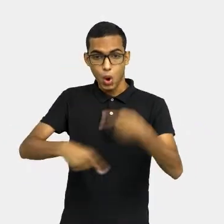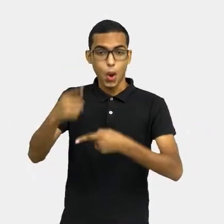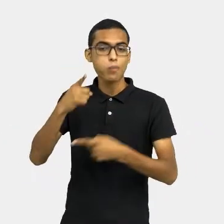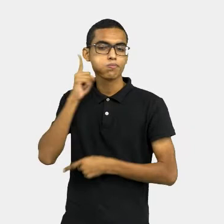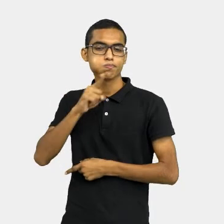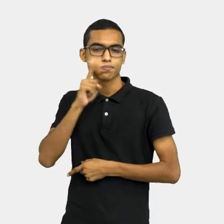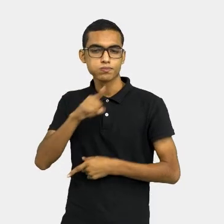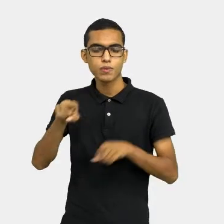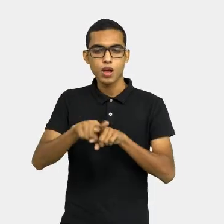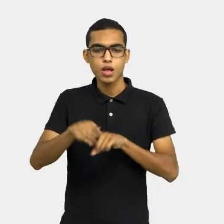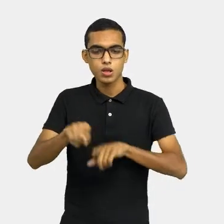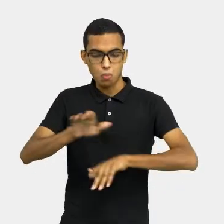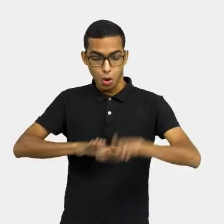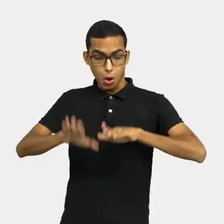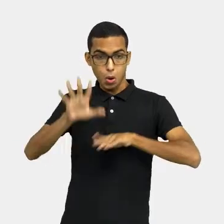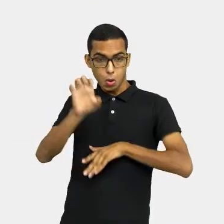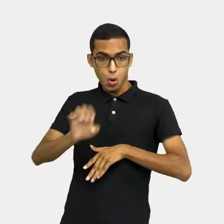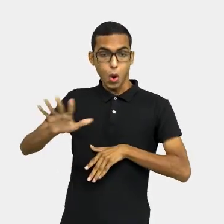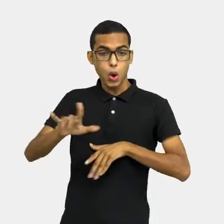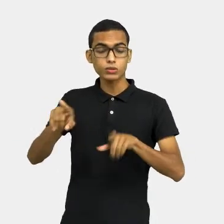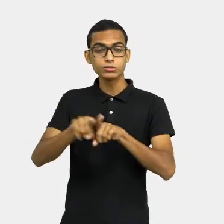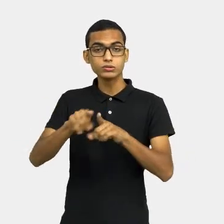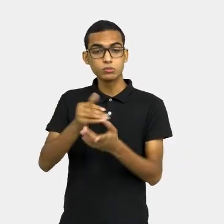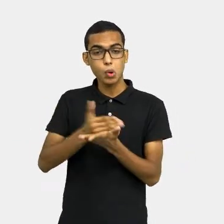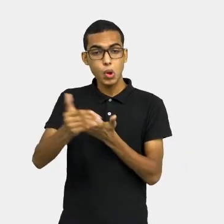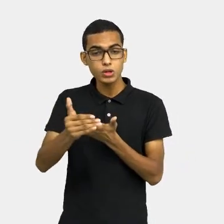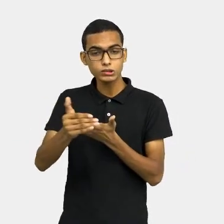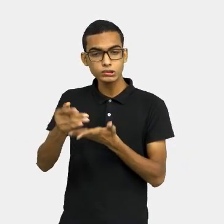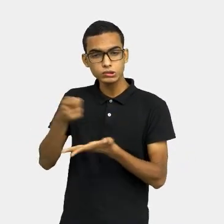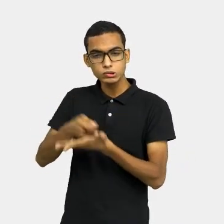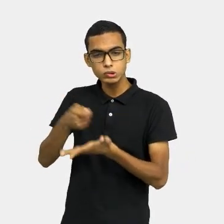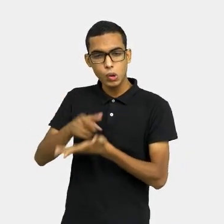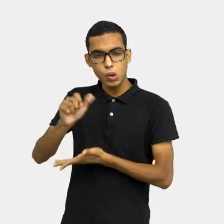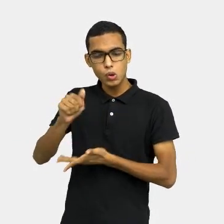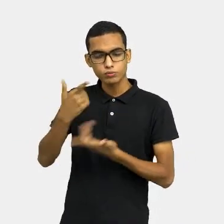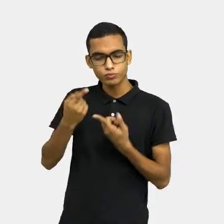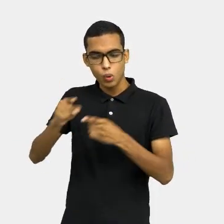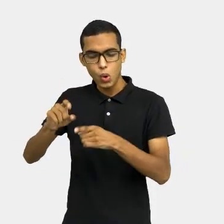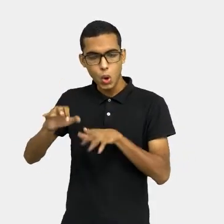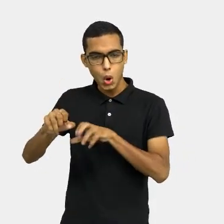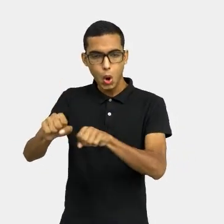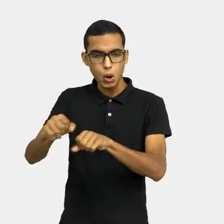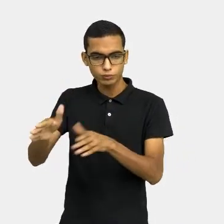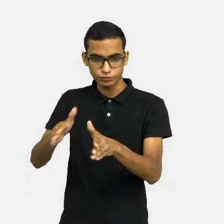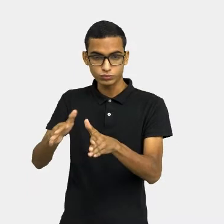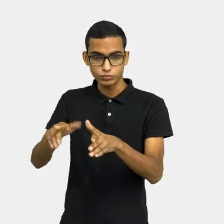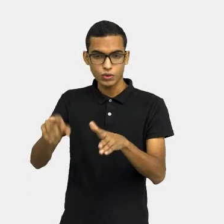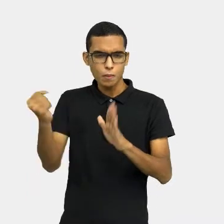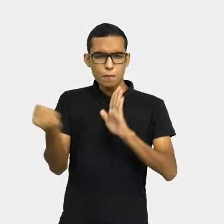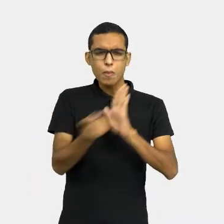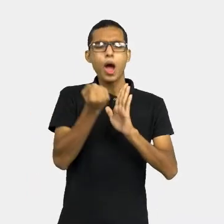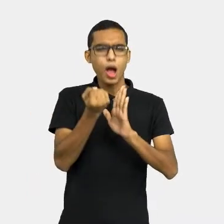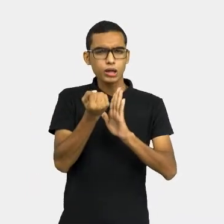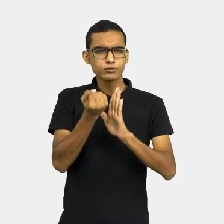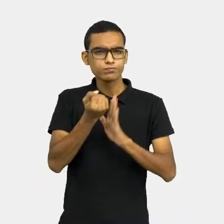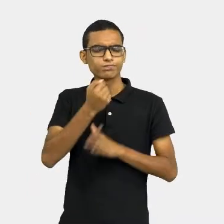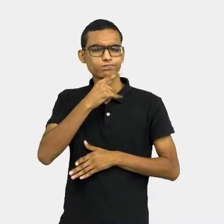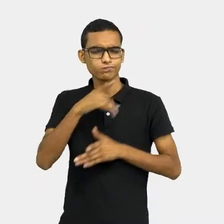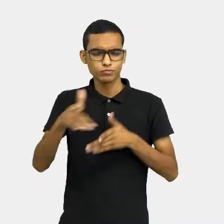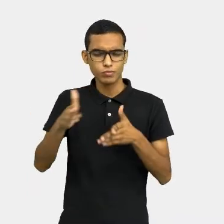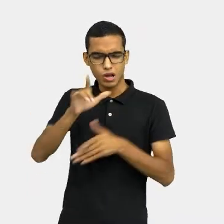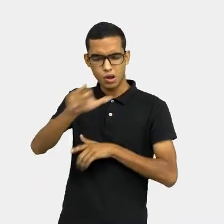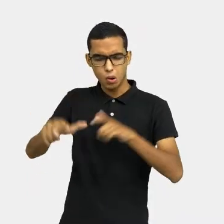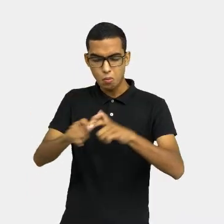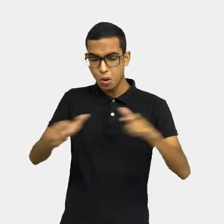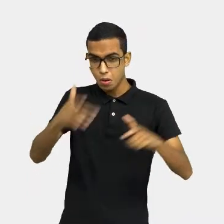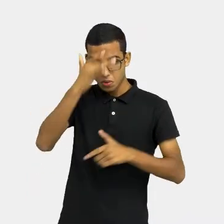Europa e o início da contestação anticolonial marcam uma década que, para muitos, foi do pessimismo e para